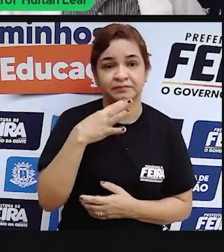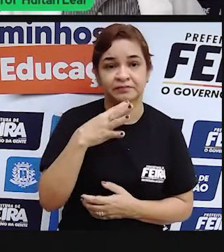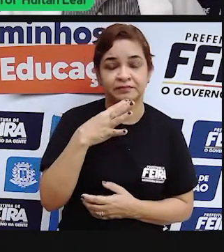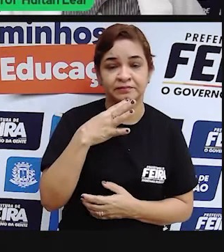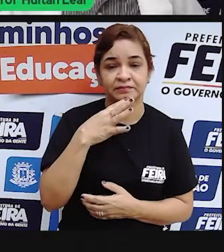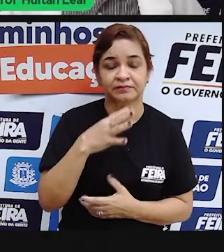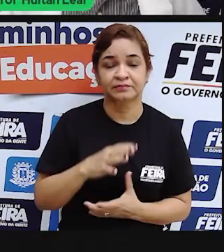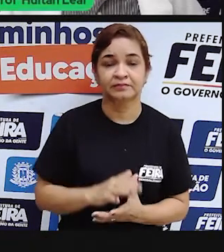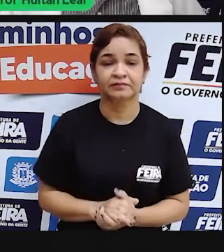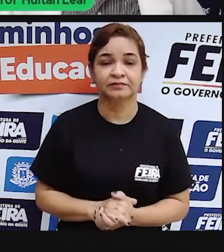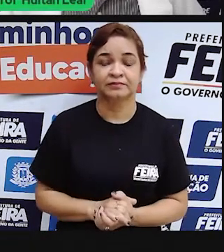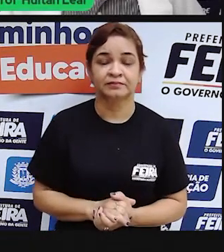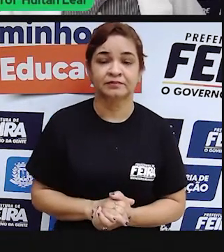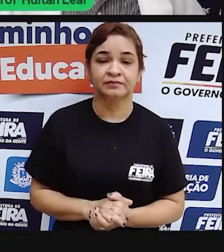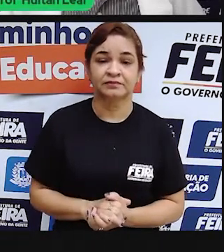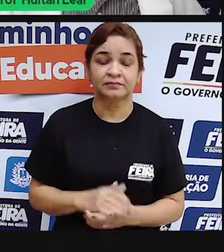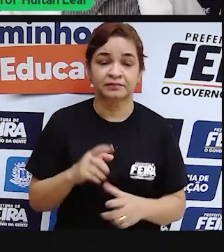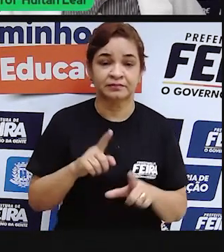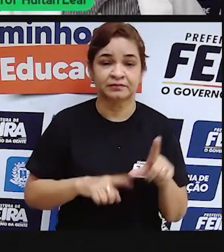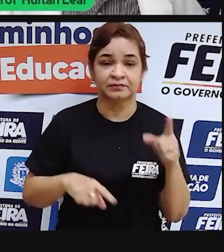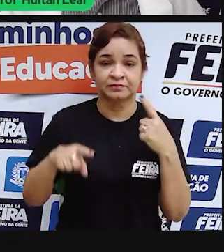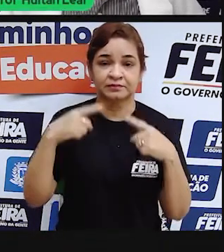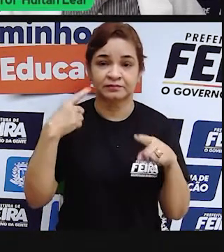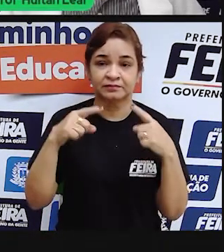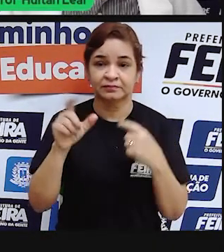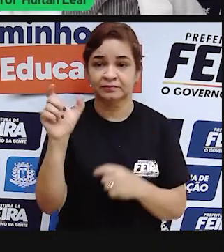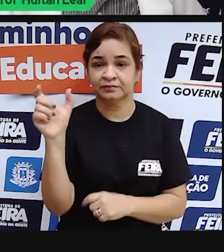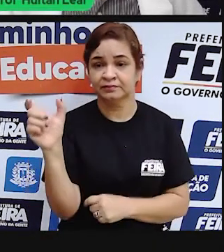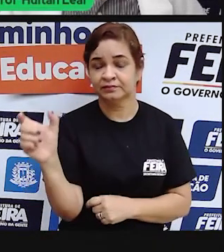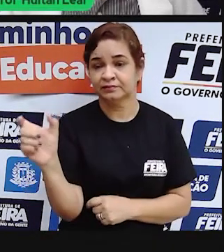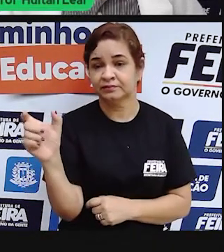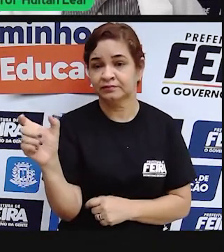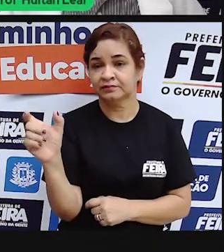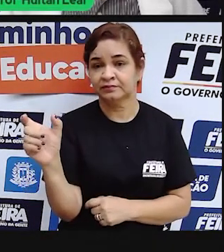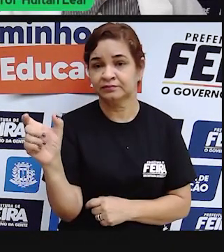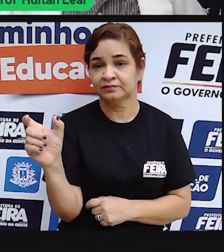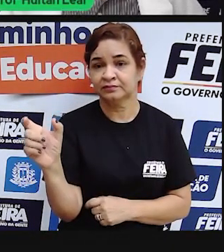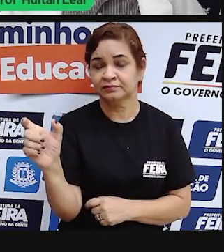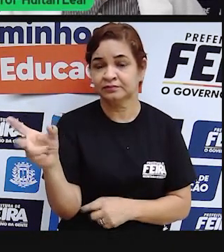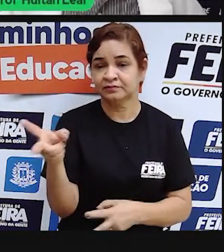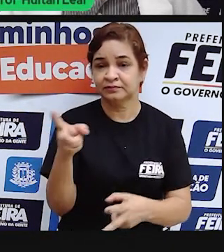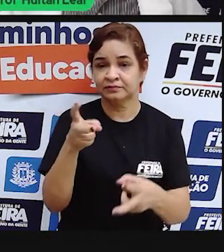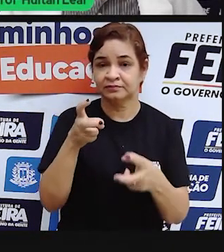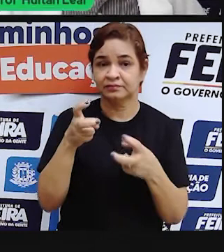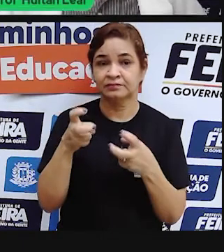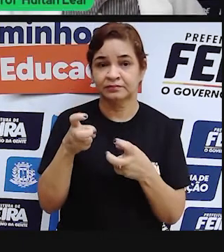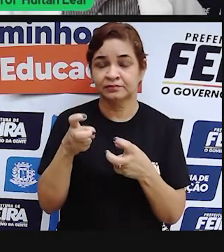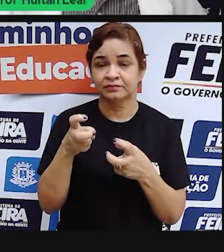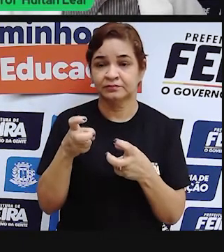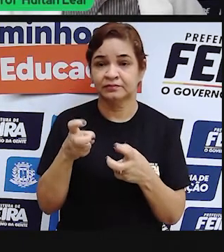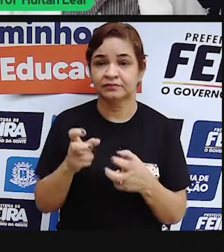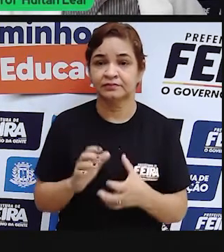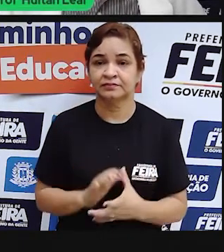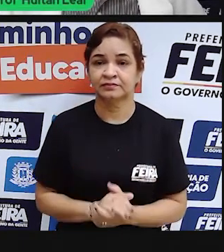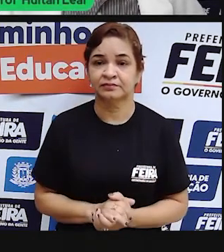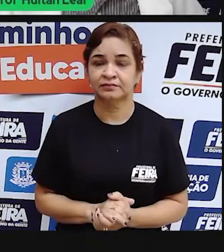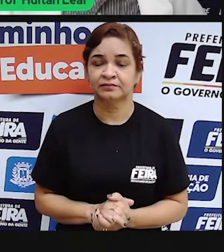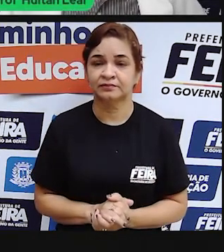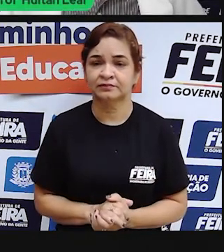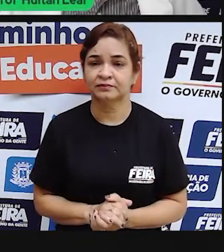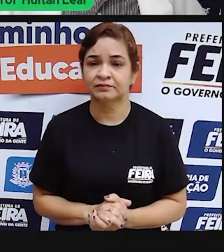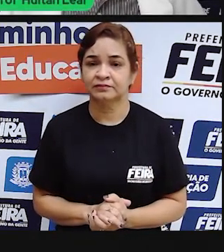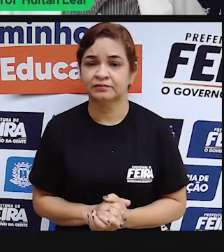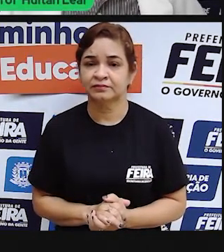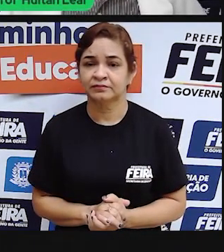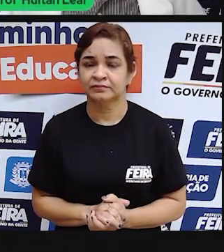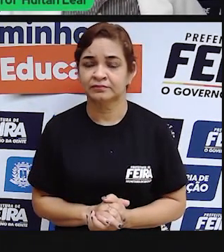acabamos de conhecer. A letrinha da música está do lado, então você observa. Se você quiser